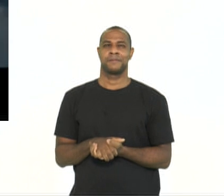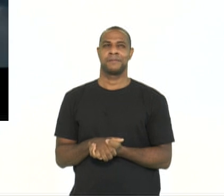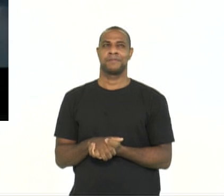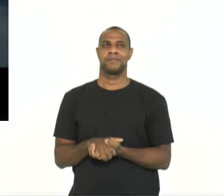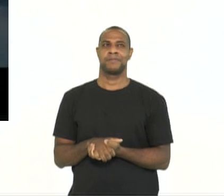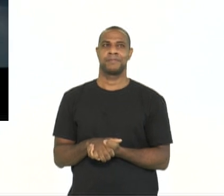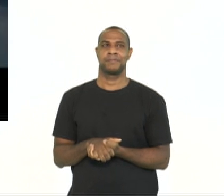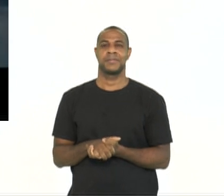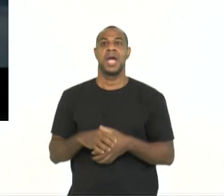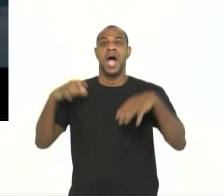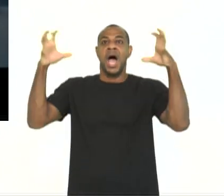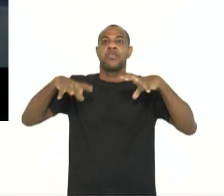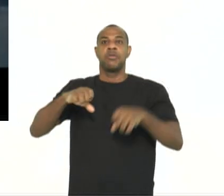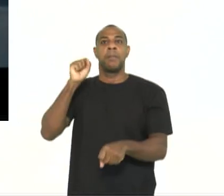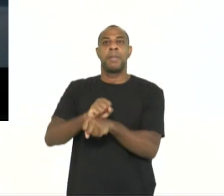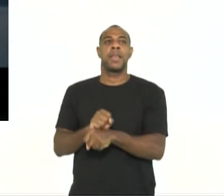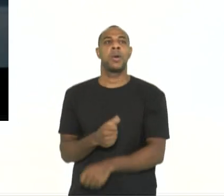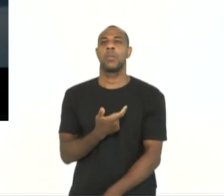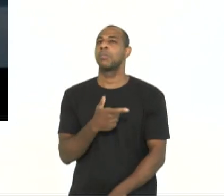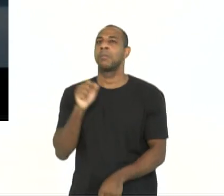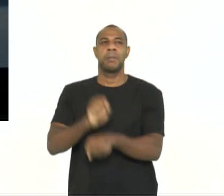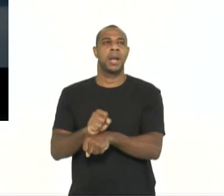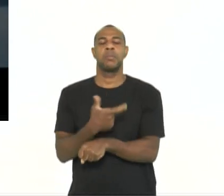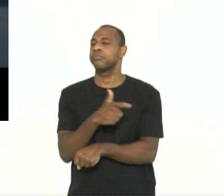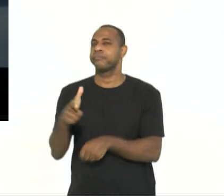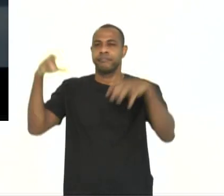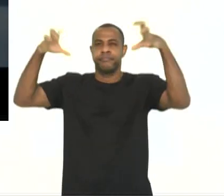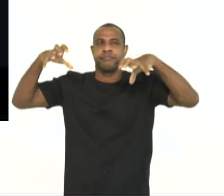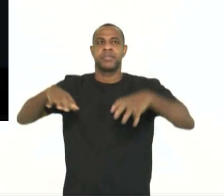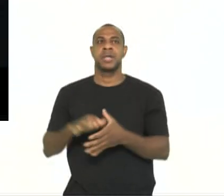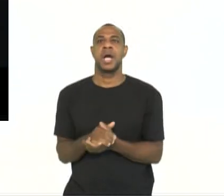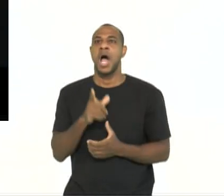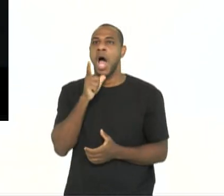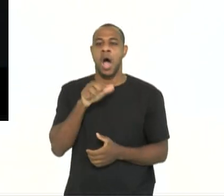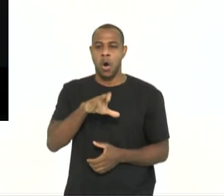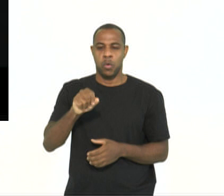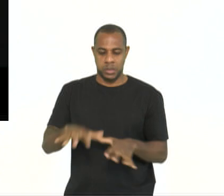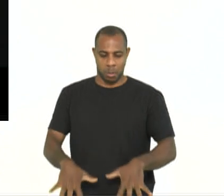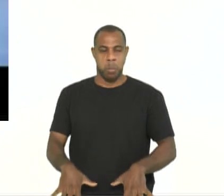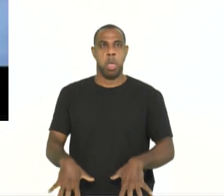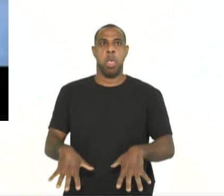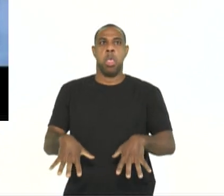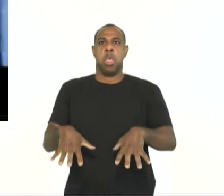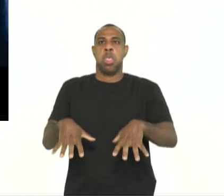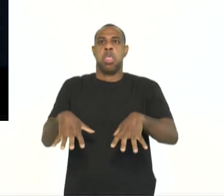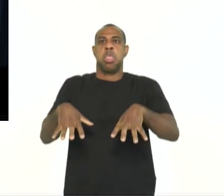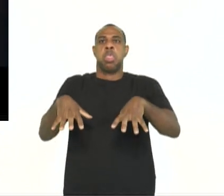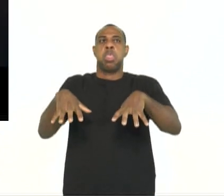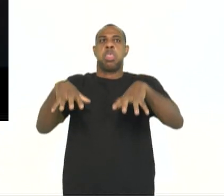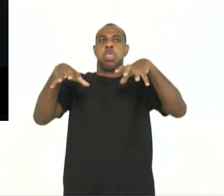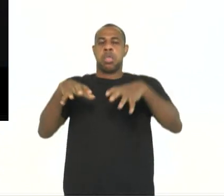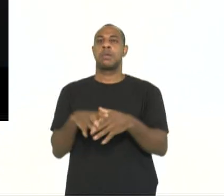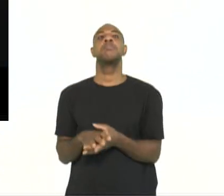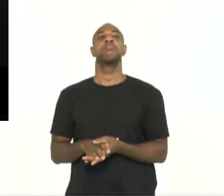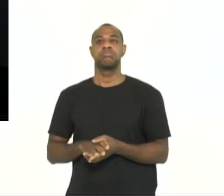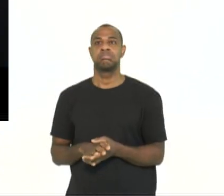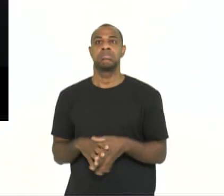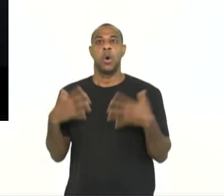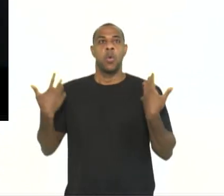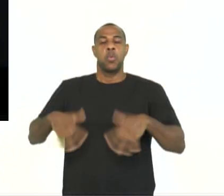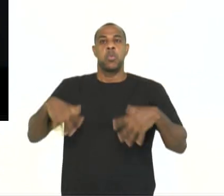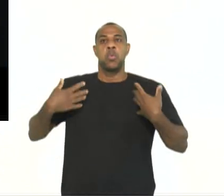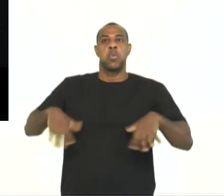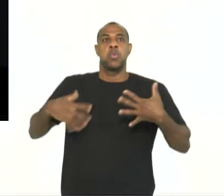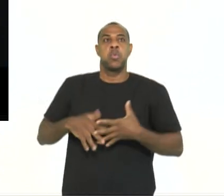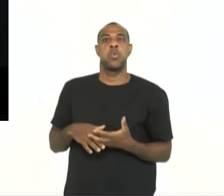A chuva não para. Ao contrário das previsões, o Rio Paraná atingiu um nível muito acima do esperado. E em questão de